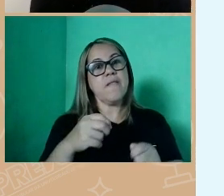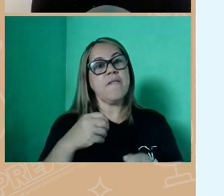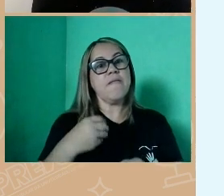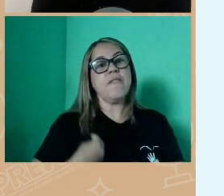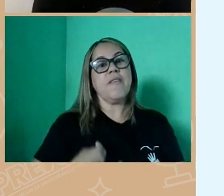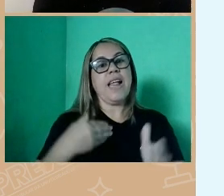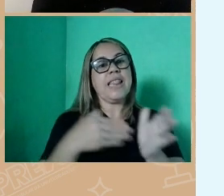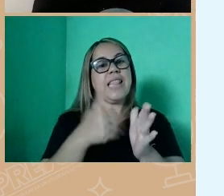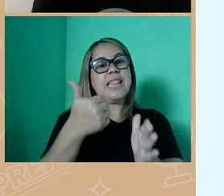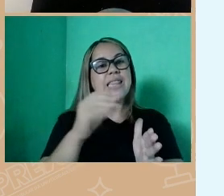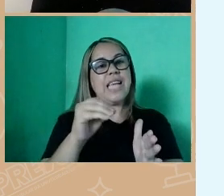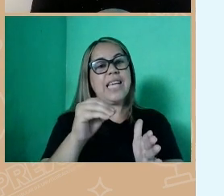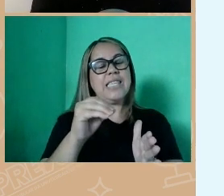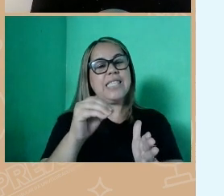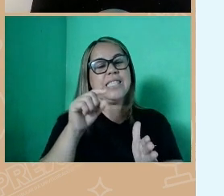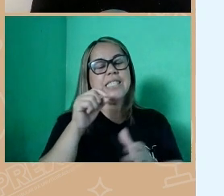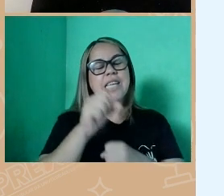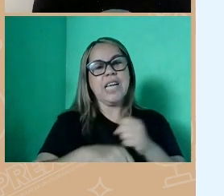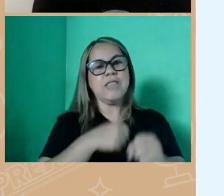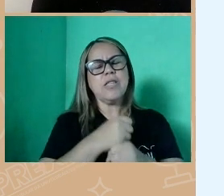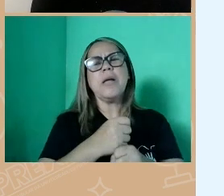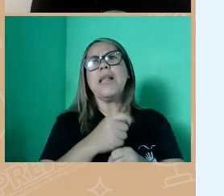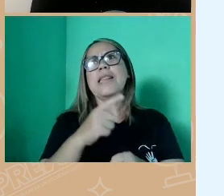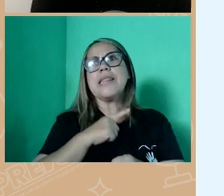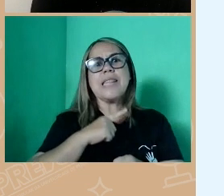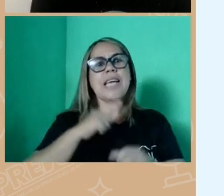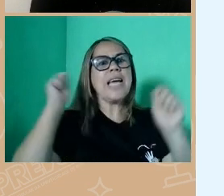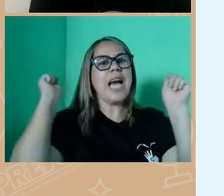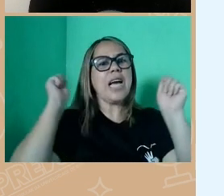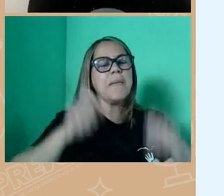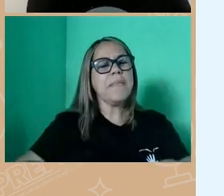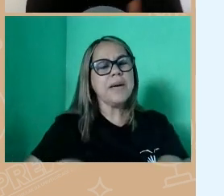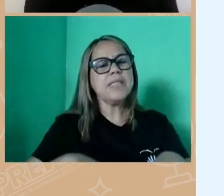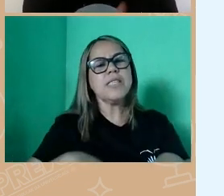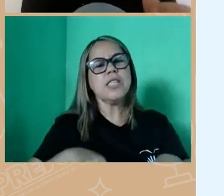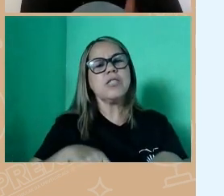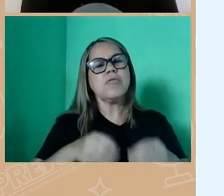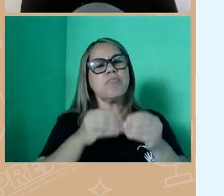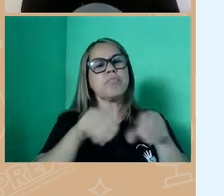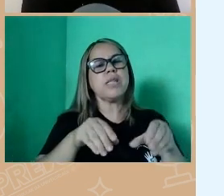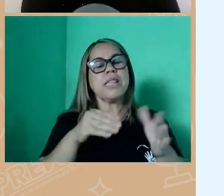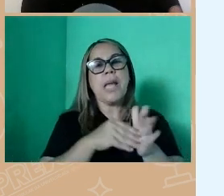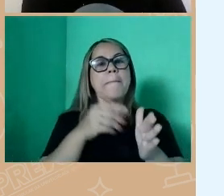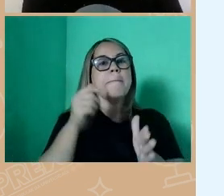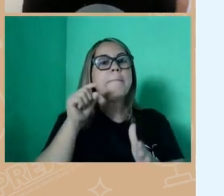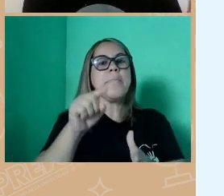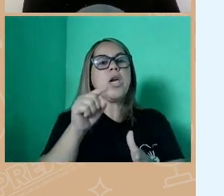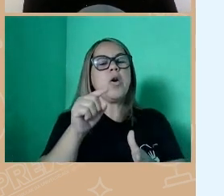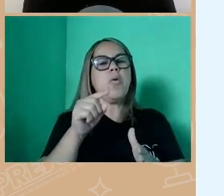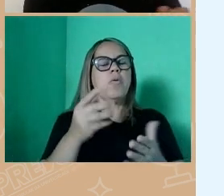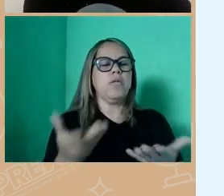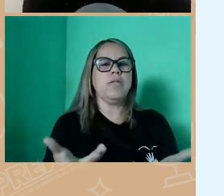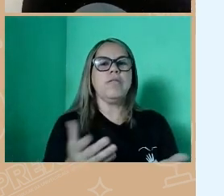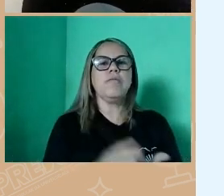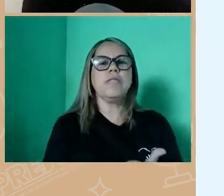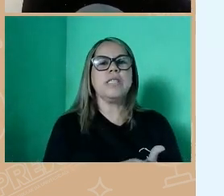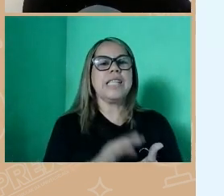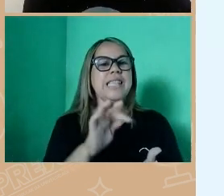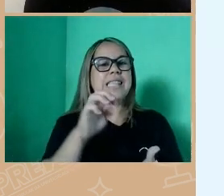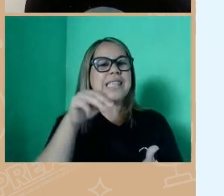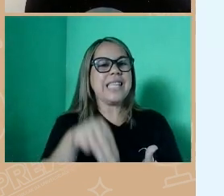a capacidade de colocar até mil ovos em apenas um dia, né? Esse tem está relativo as